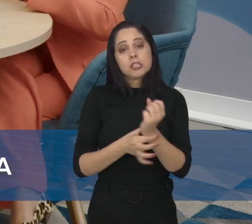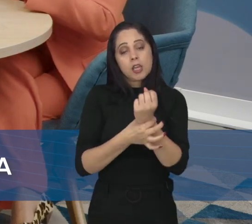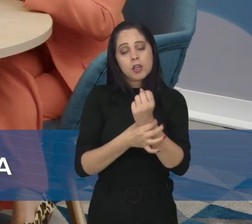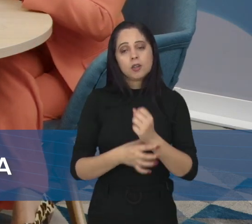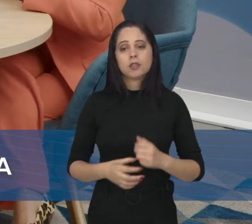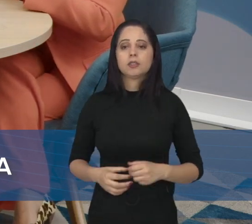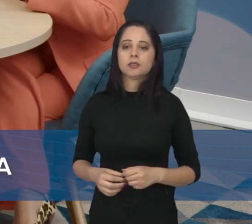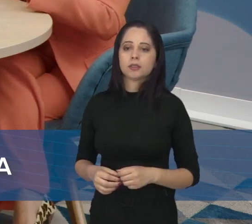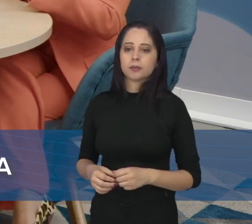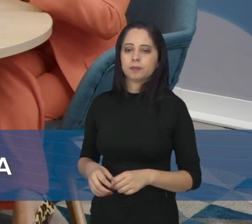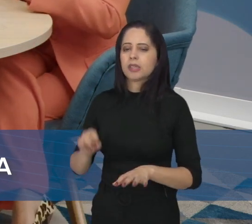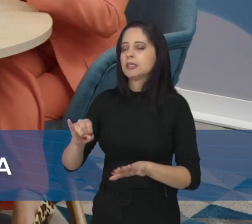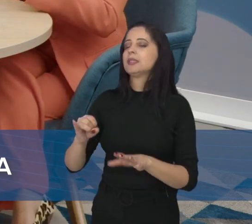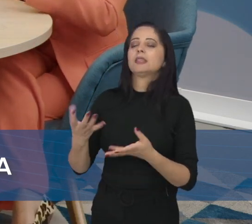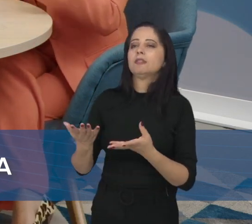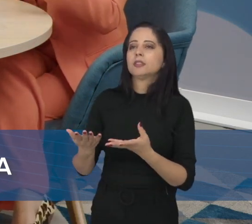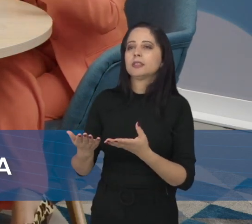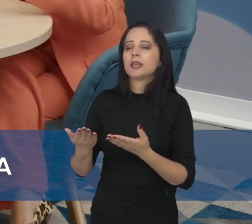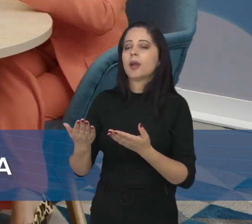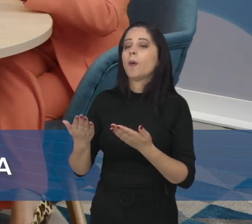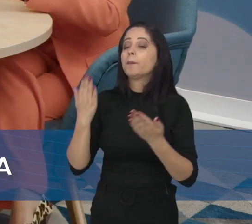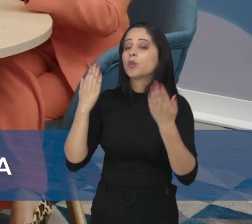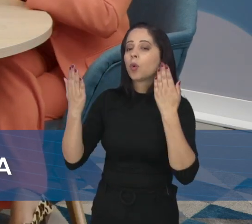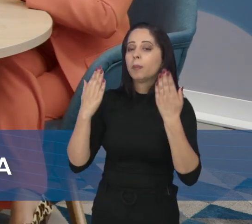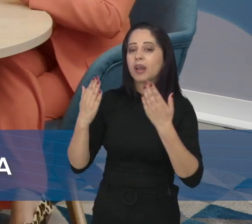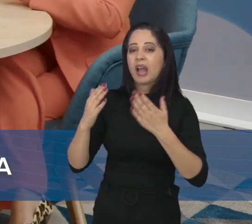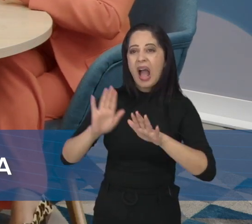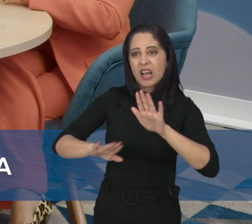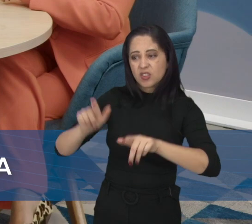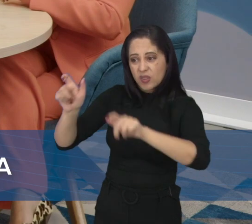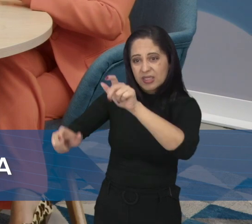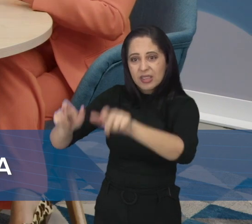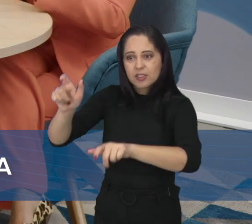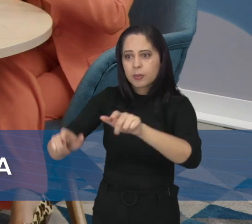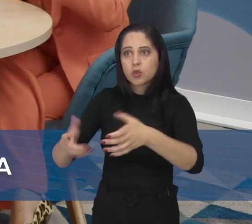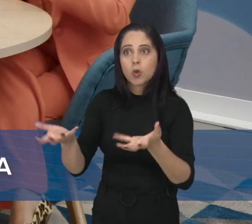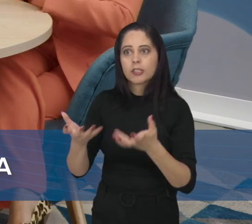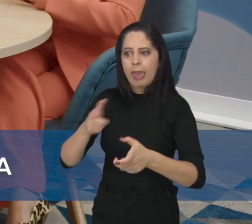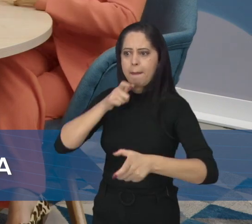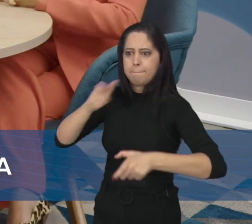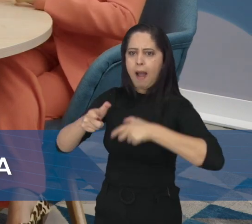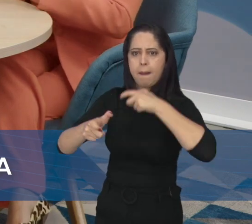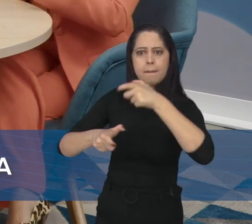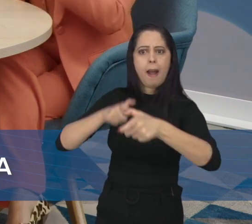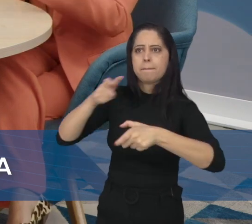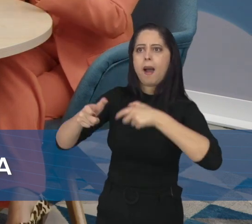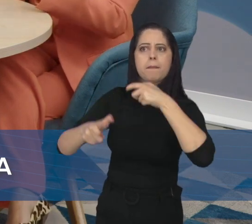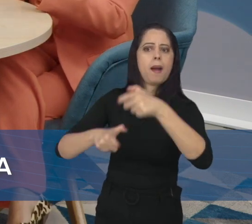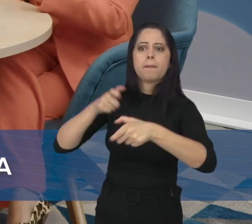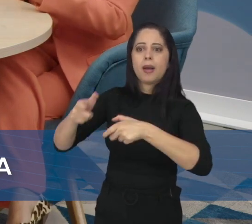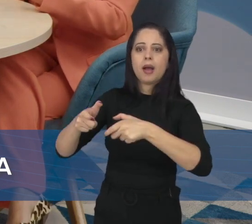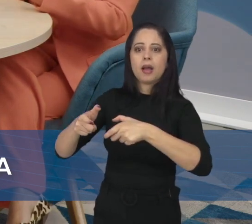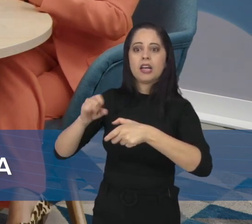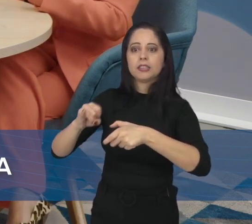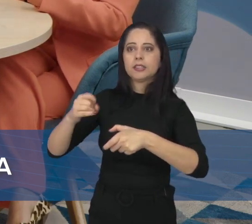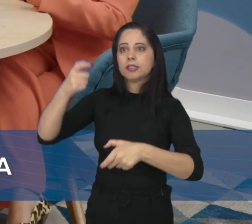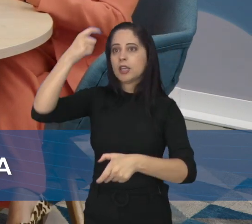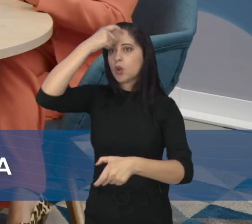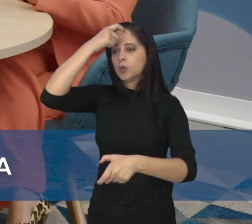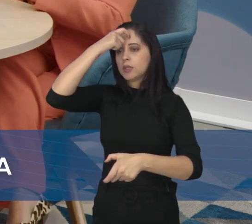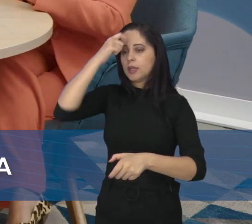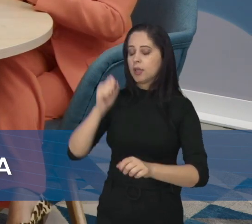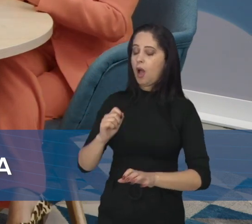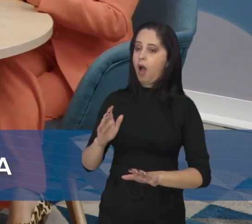você pensar, muitas vezes as pessoas tentam se resolver atacando, porque tendo consciência é um esforço muito mais alto do que o ataque,